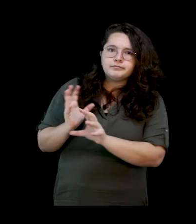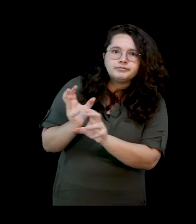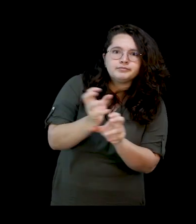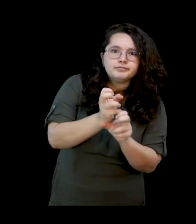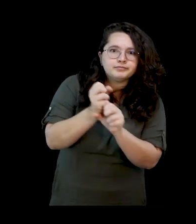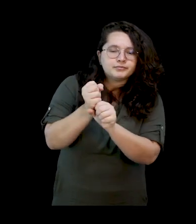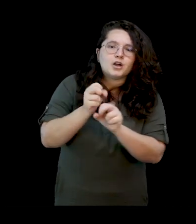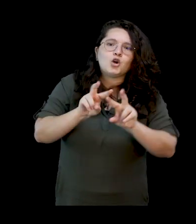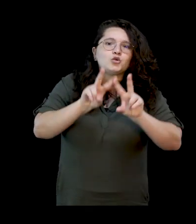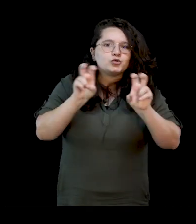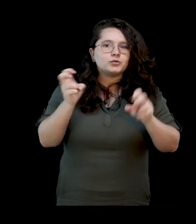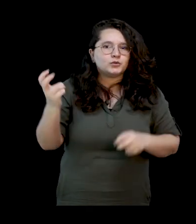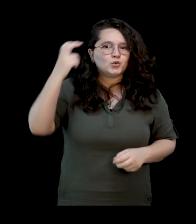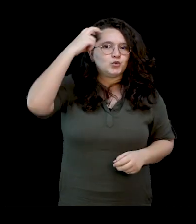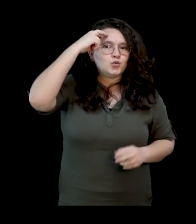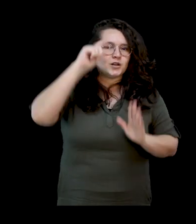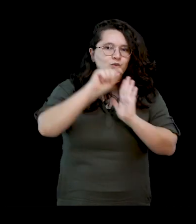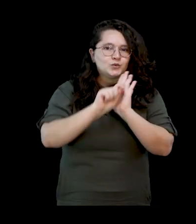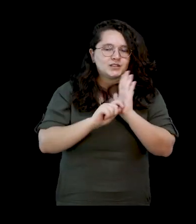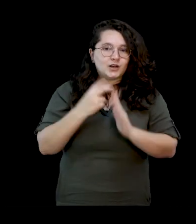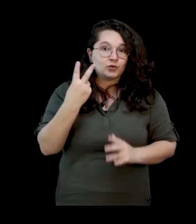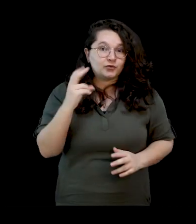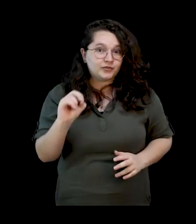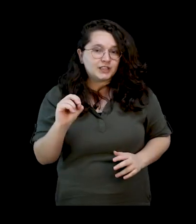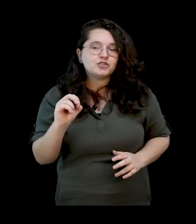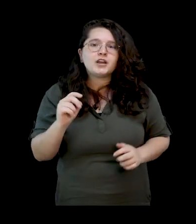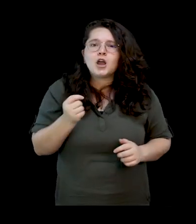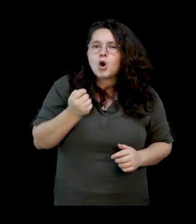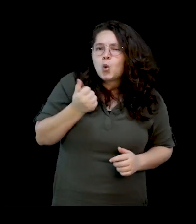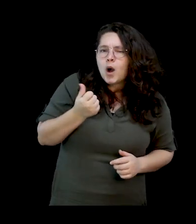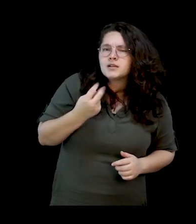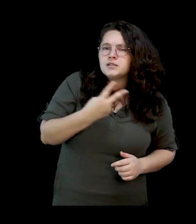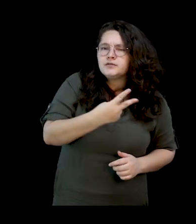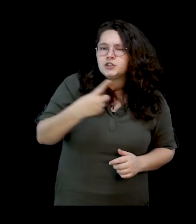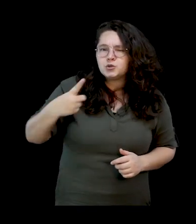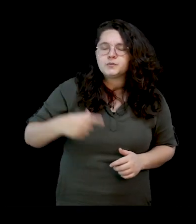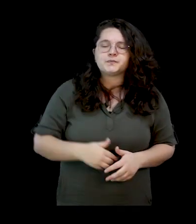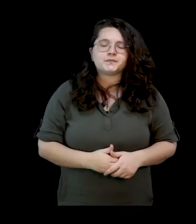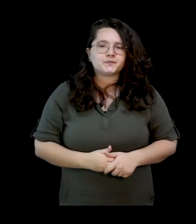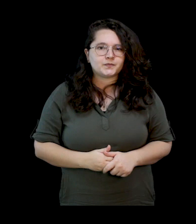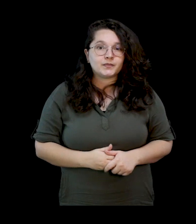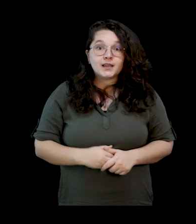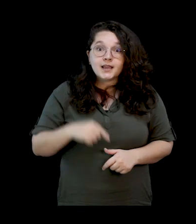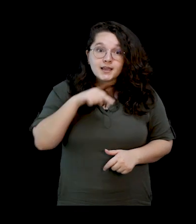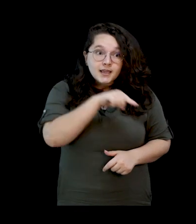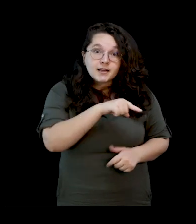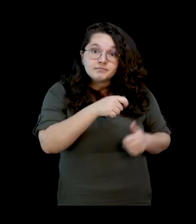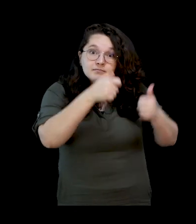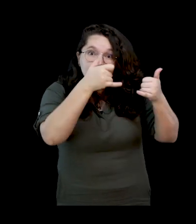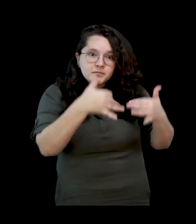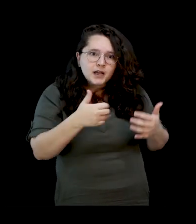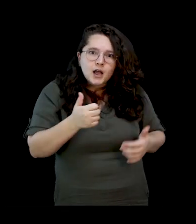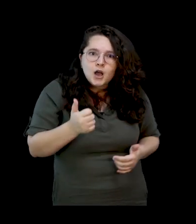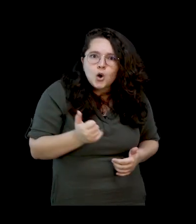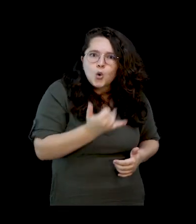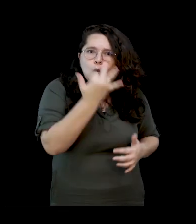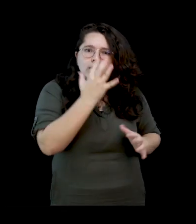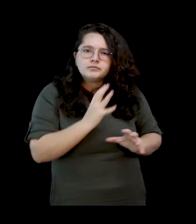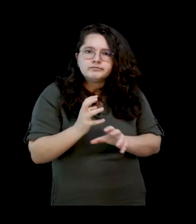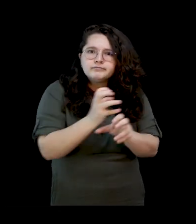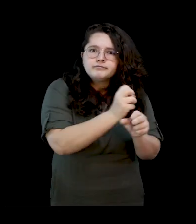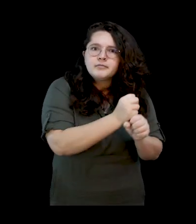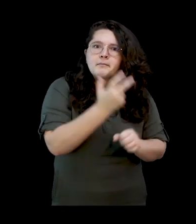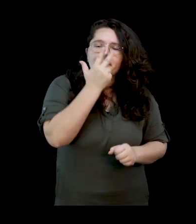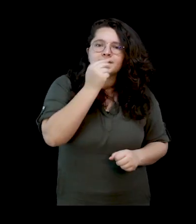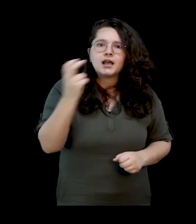quantitativo da questão cultural no século XX, mas ainda no século XXI, e esse aspecto quantitativo